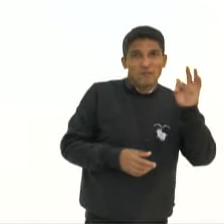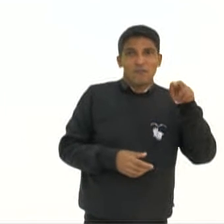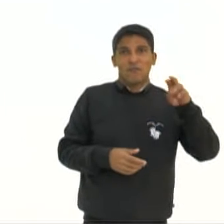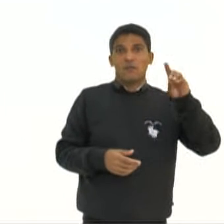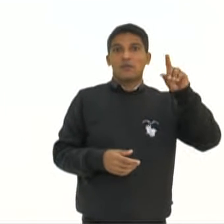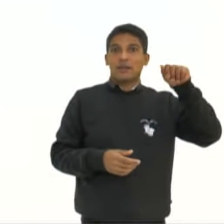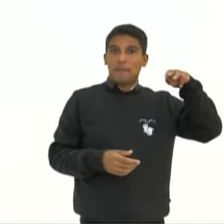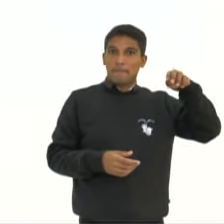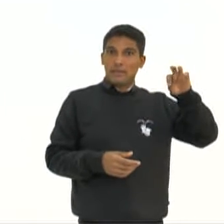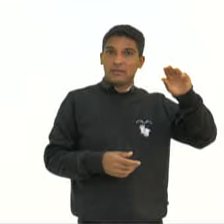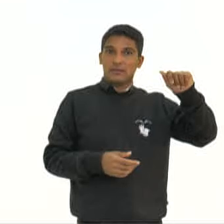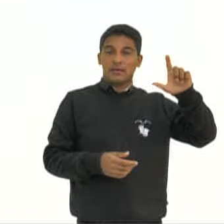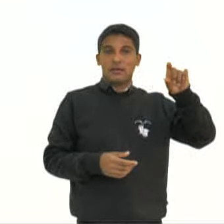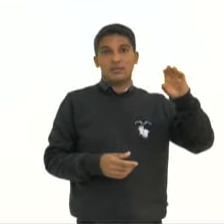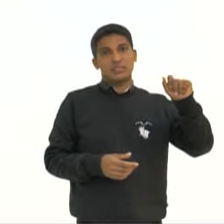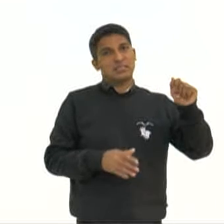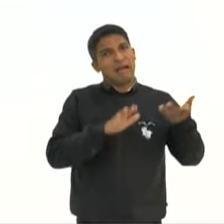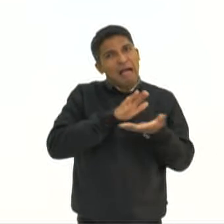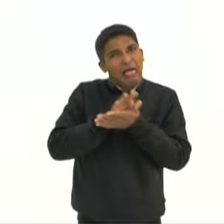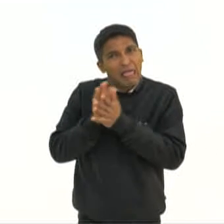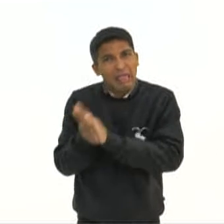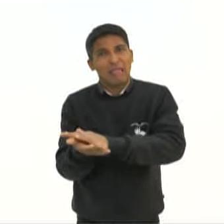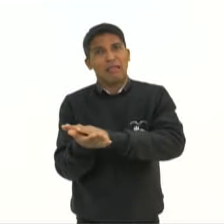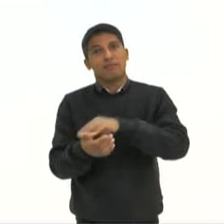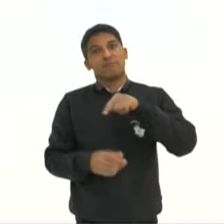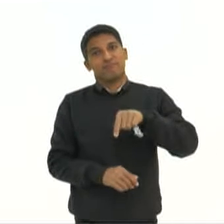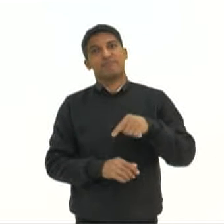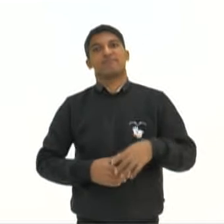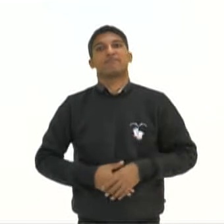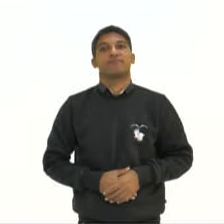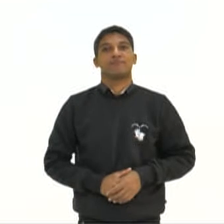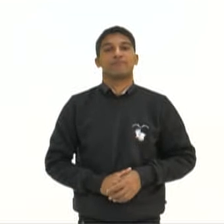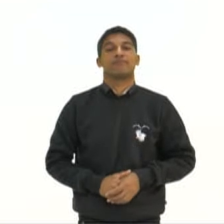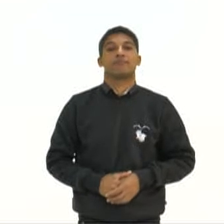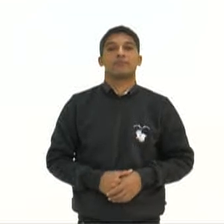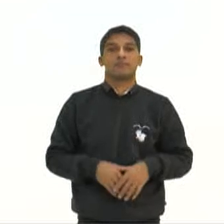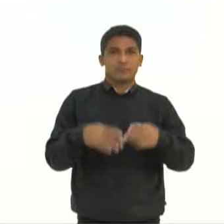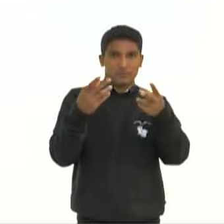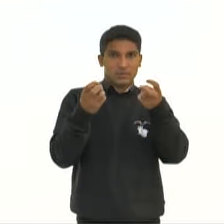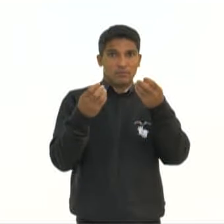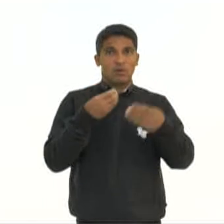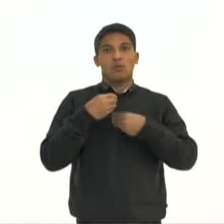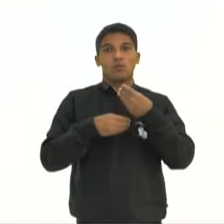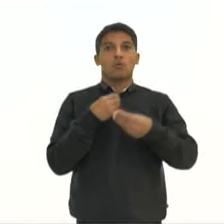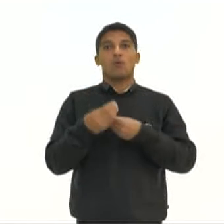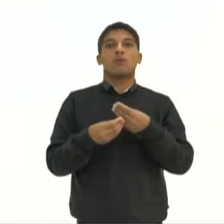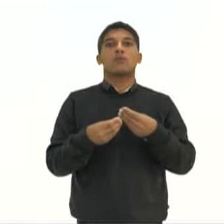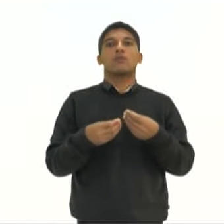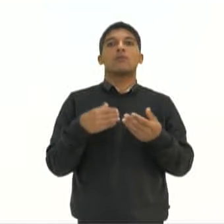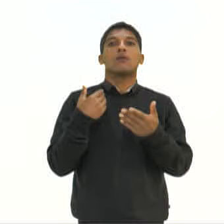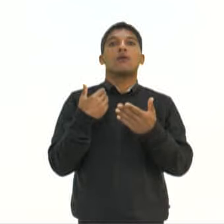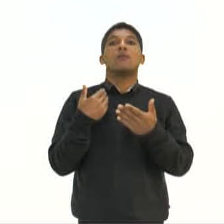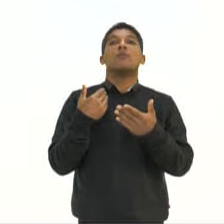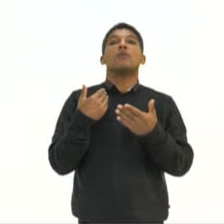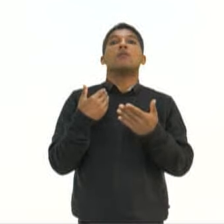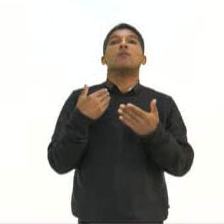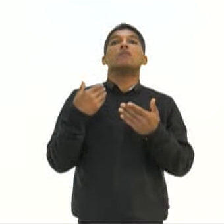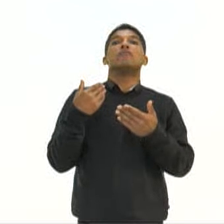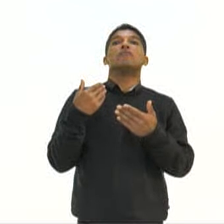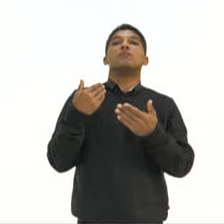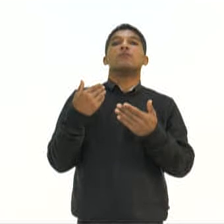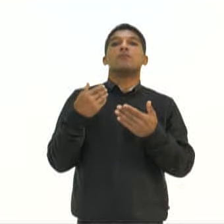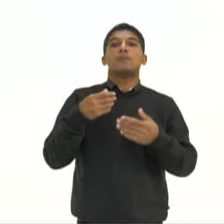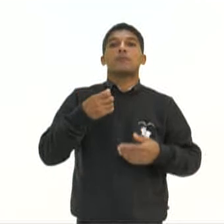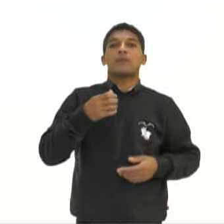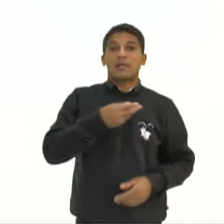Bom, então nós vimos como é que se expandiu o islamismo para fora, né,